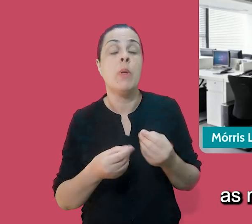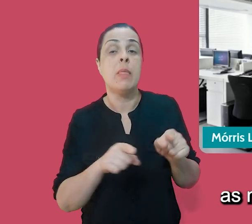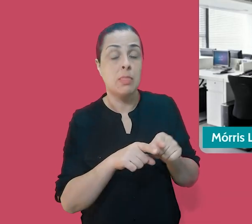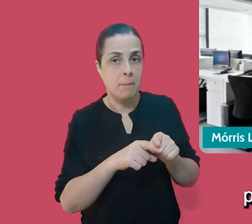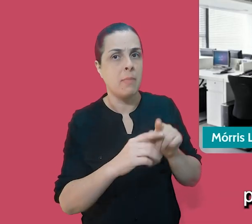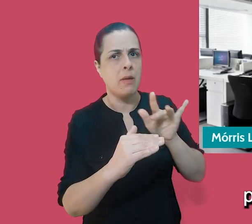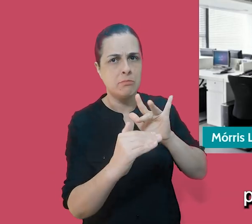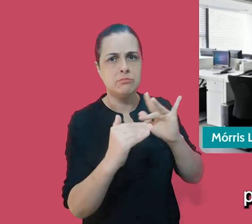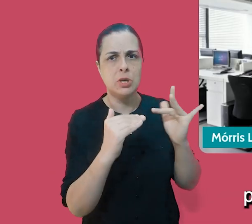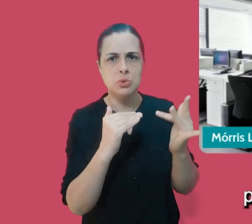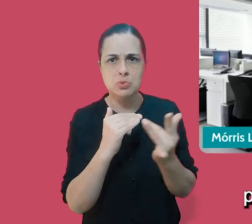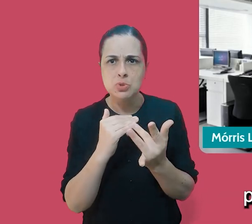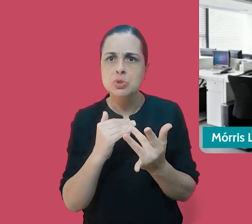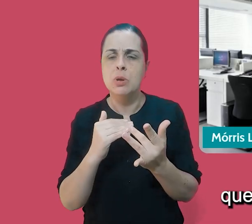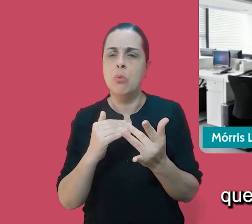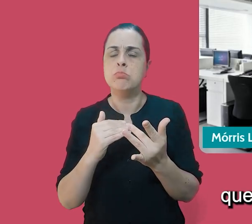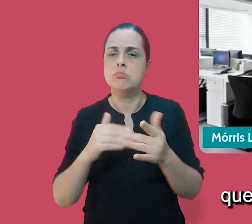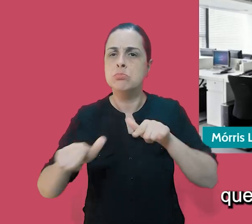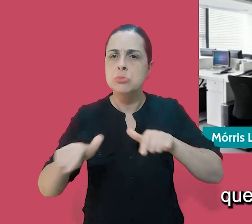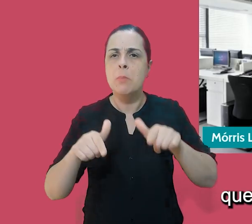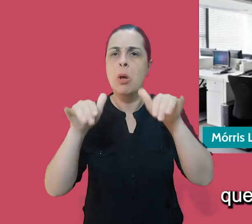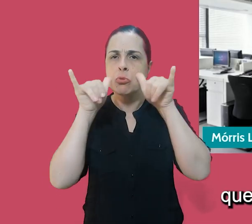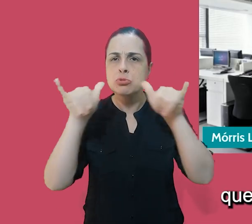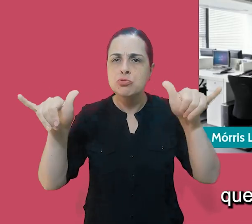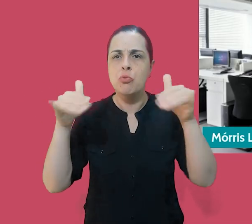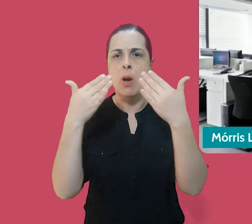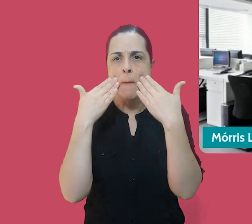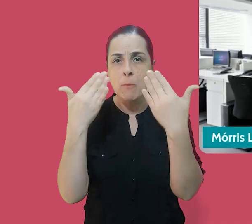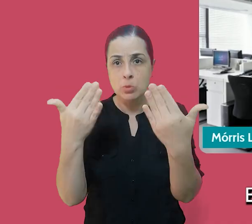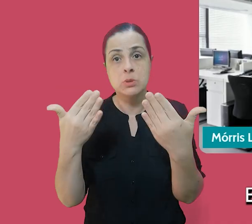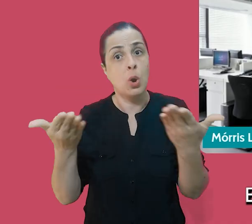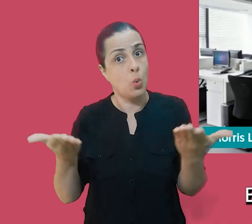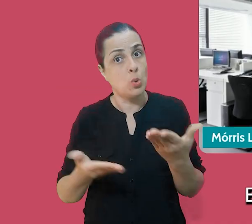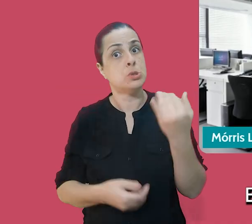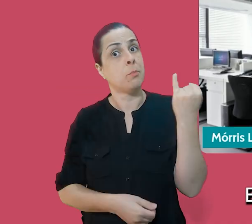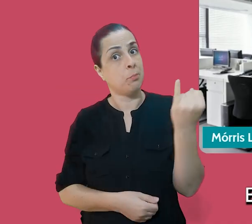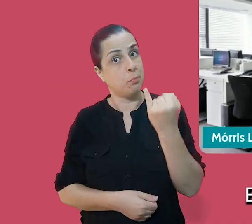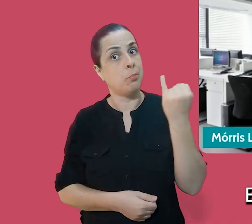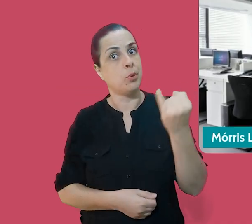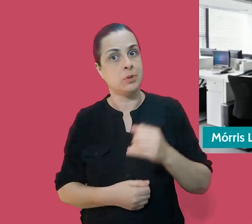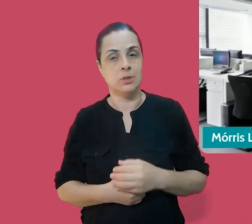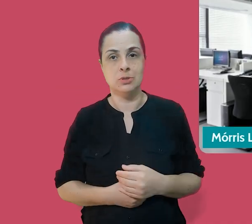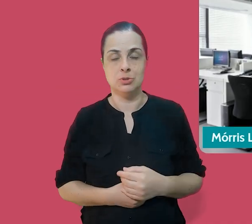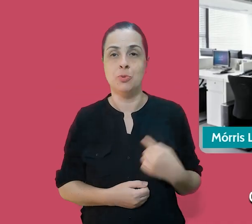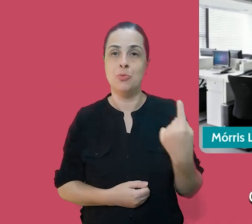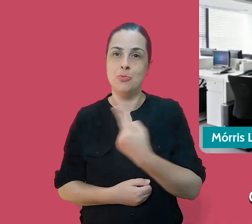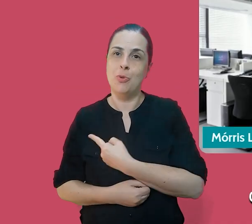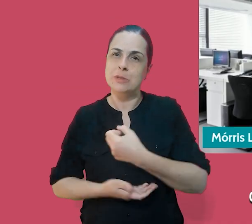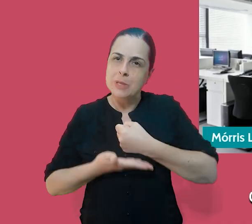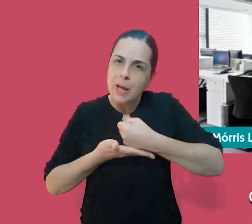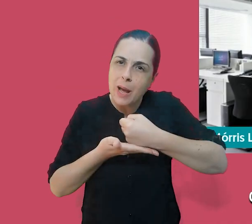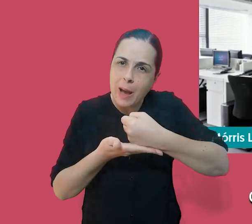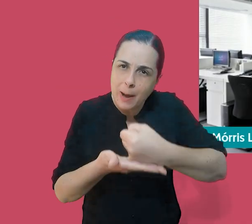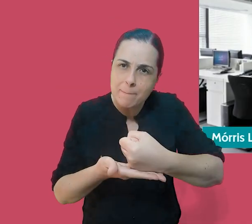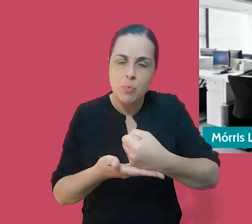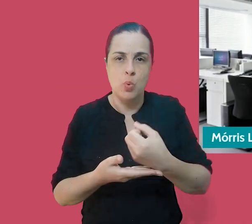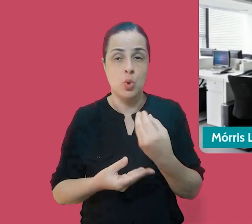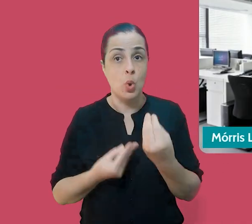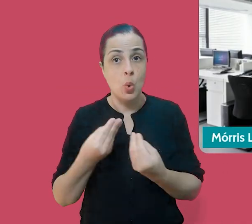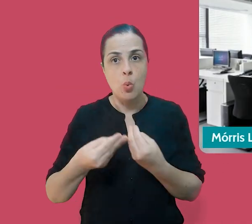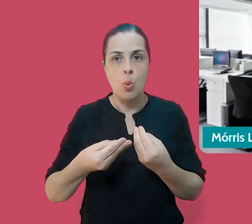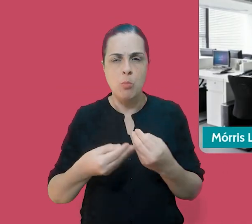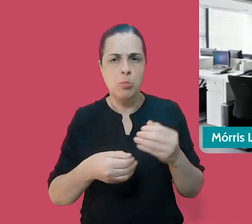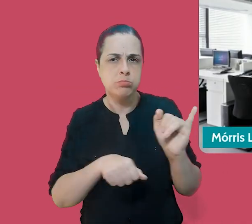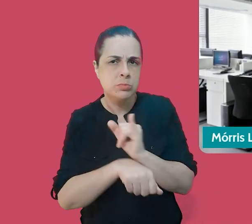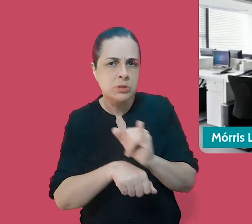se vender, para mostrar o seu trabalho, que hoje em dia é fundamental. Então a gente apoia nisso com uma série de ações, como